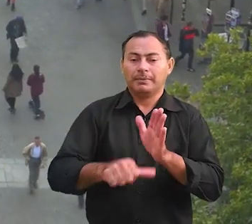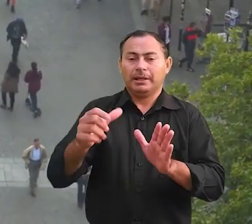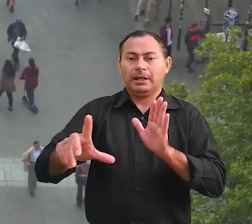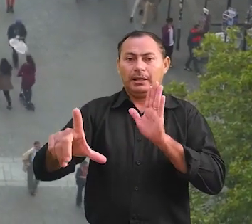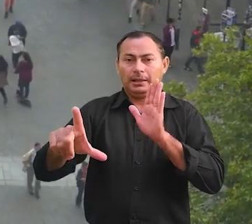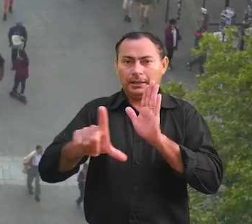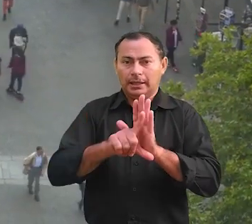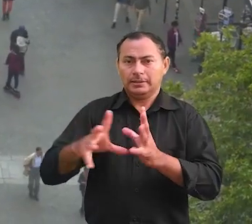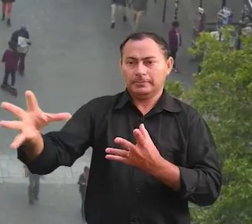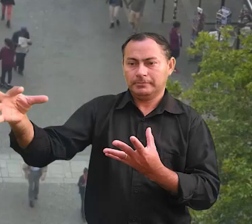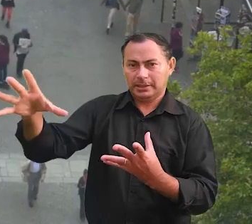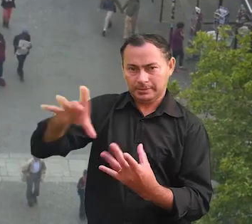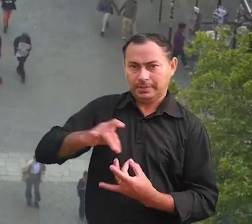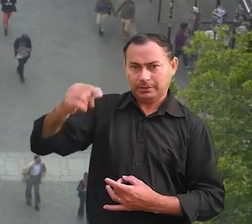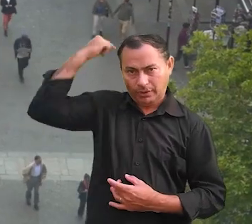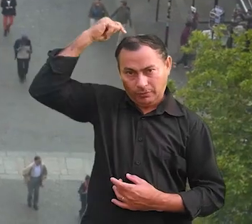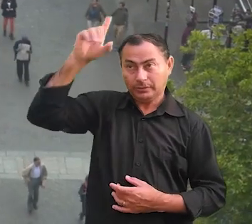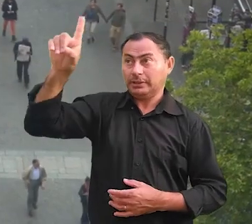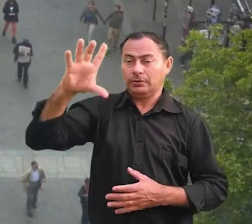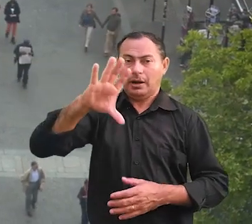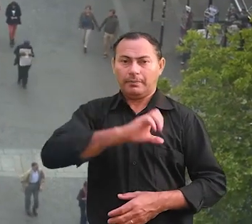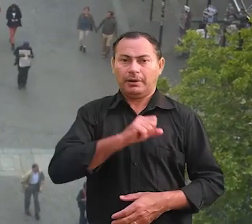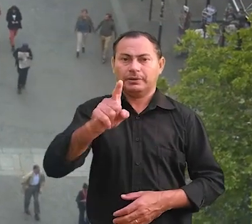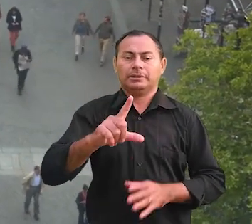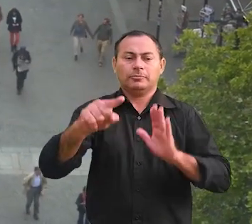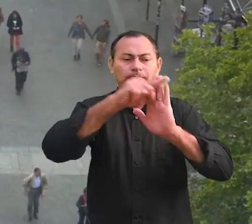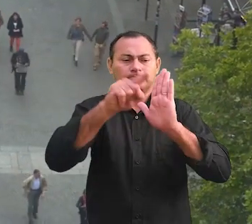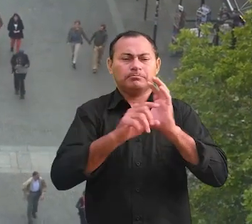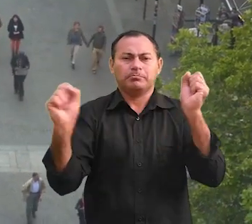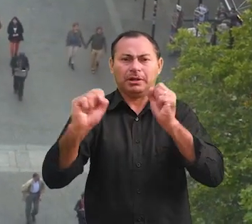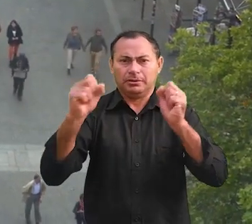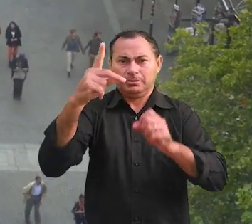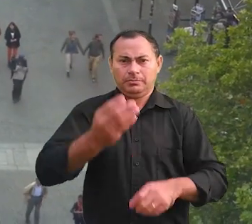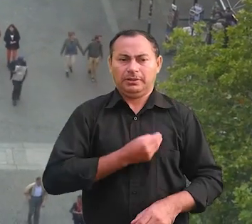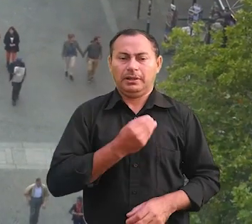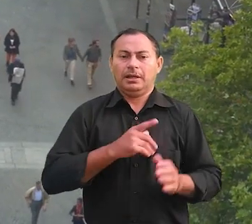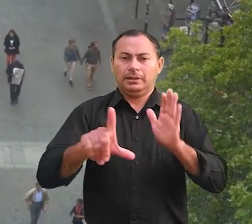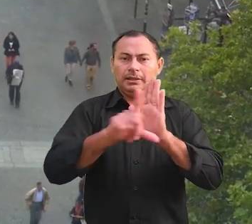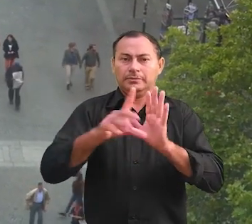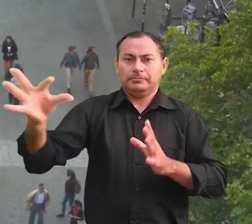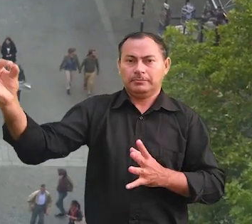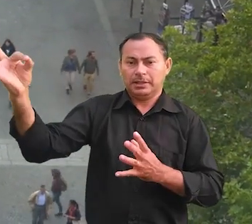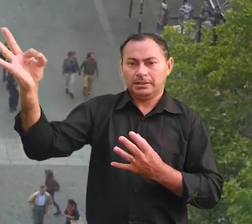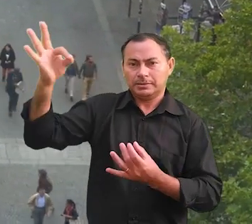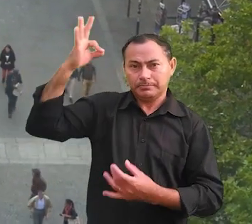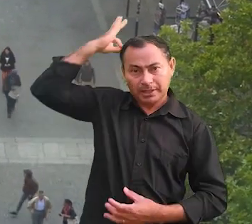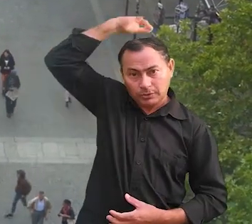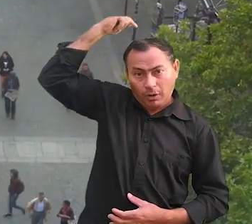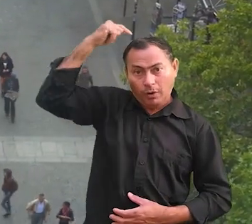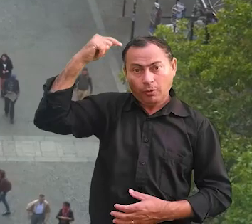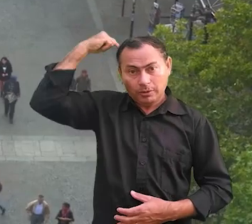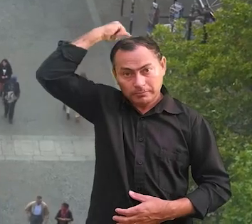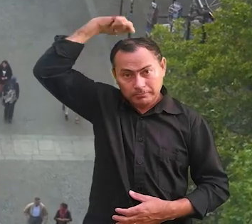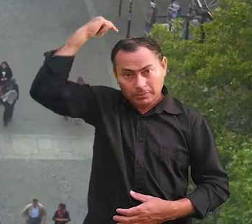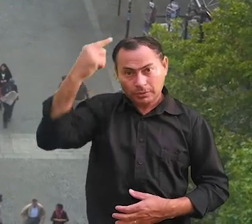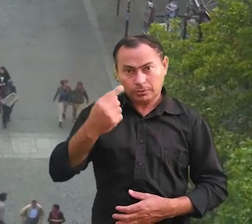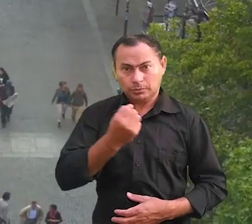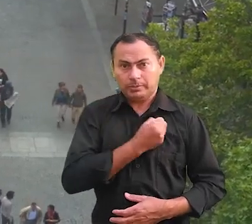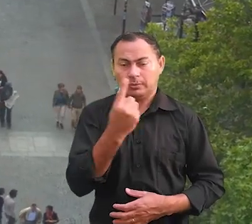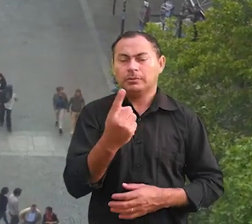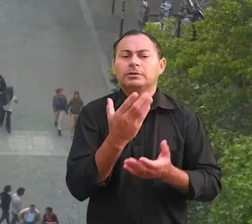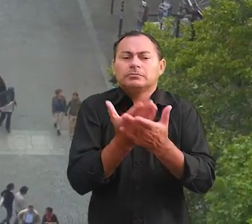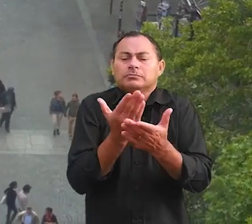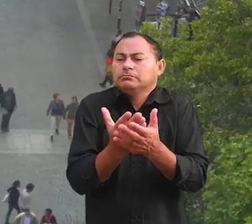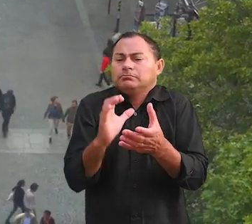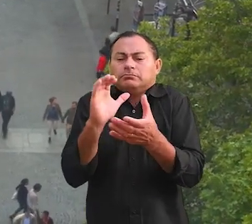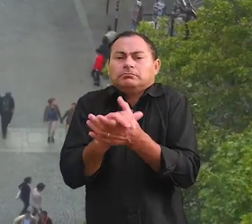lei espiritual diz que Deus ama você e tem um plano maravilhoso para sua vida Essa é a Lei espiritual no mesmo mas o que isso tem